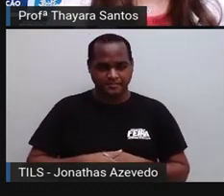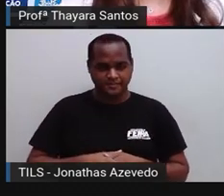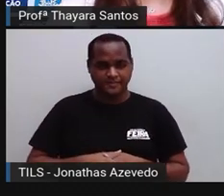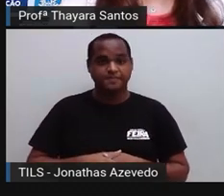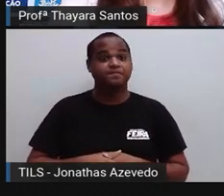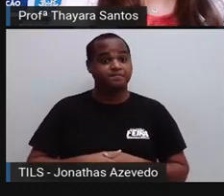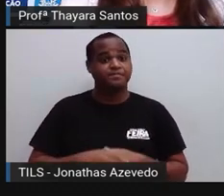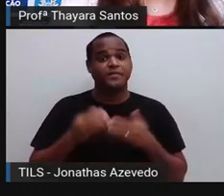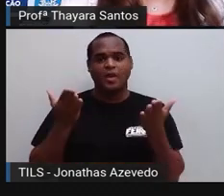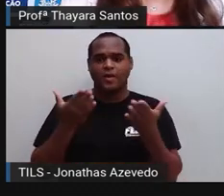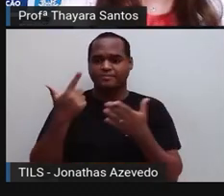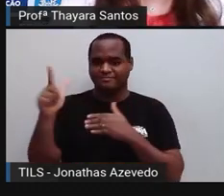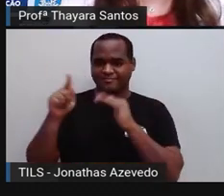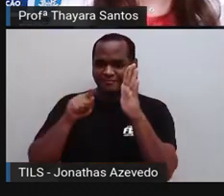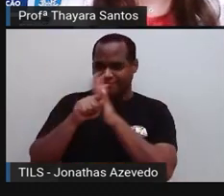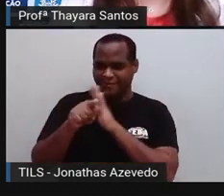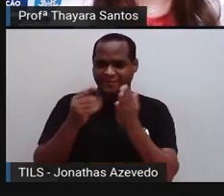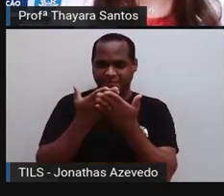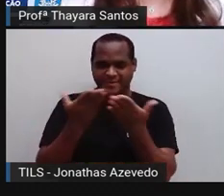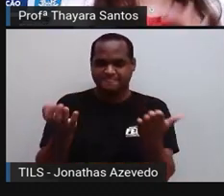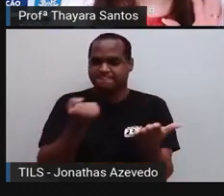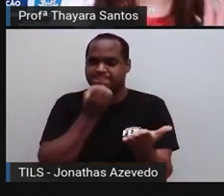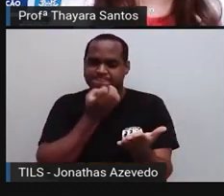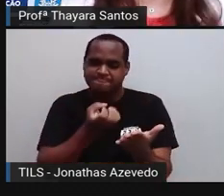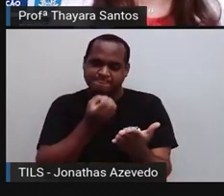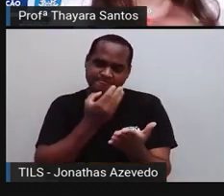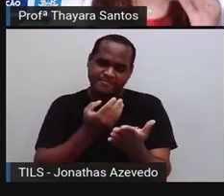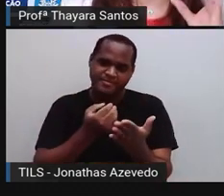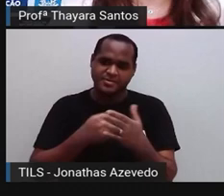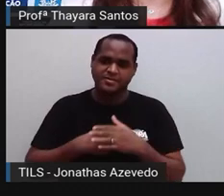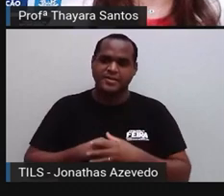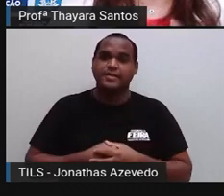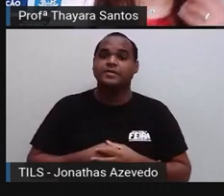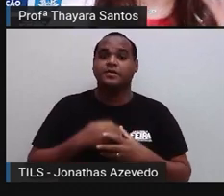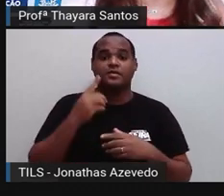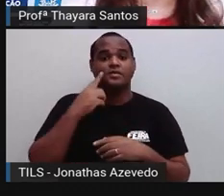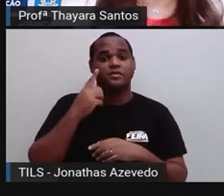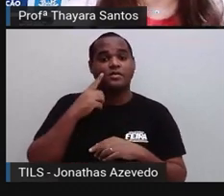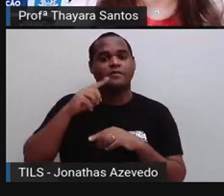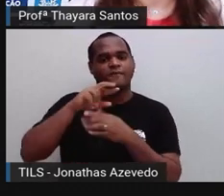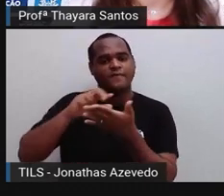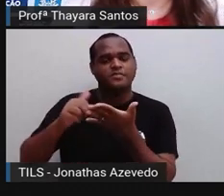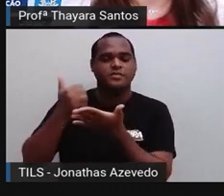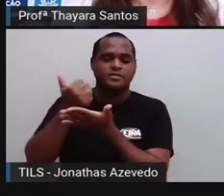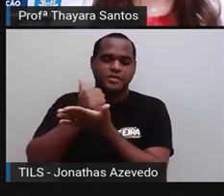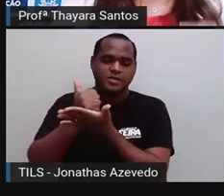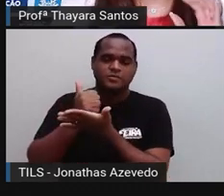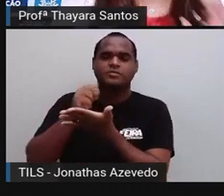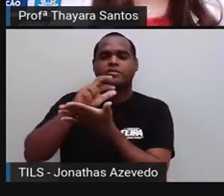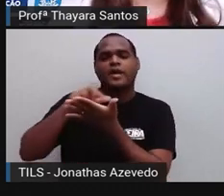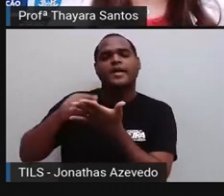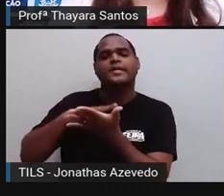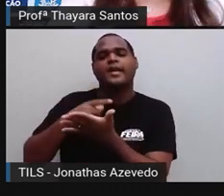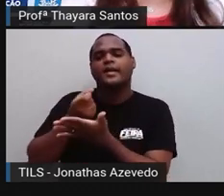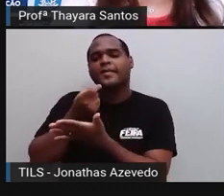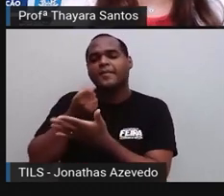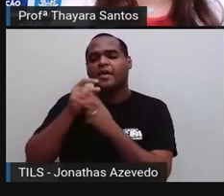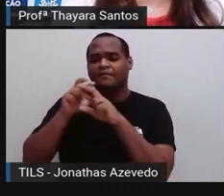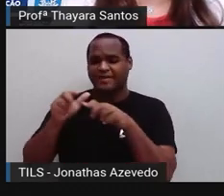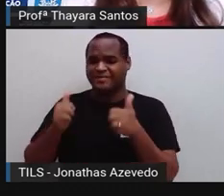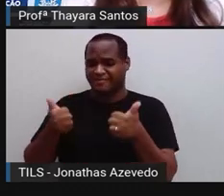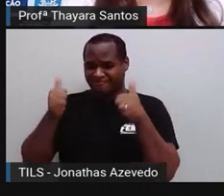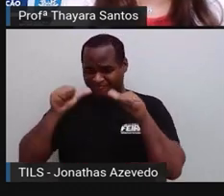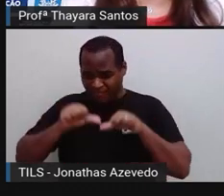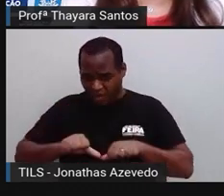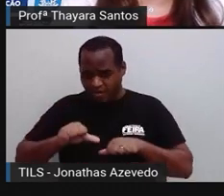Agora, mais uma perguntinha aí que fica para vocês. Então, quer dizer que os medicamentos que a gente consome, né, eles nunca fazem mal para o